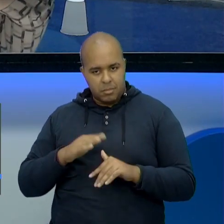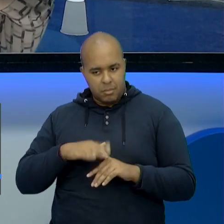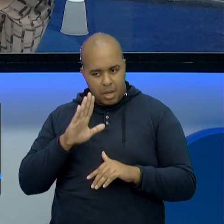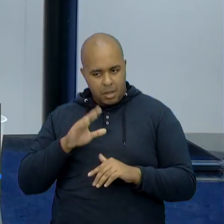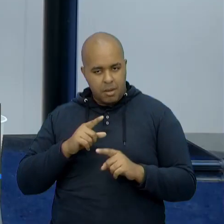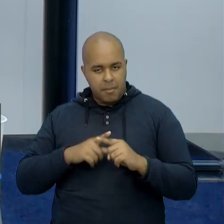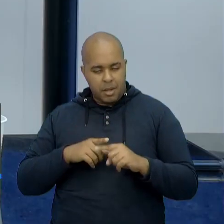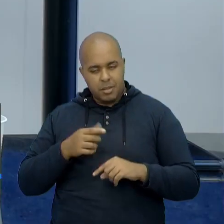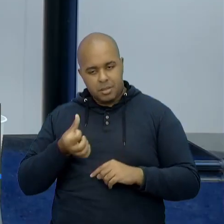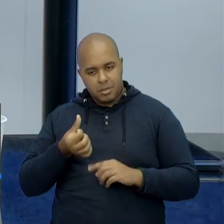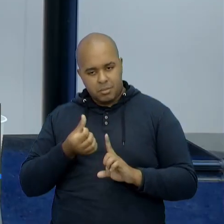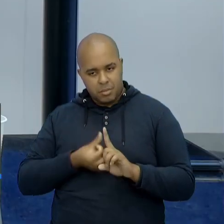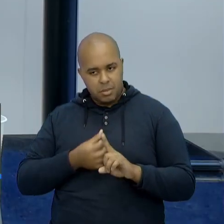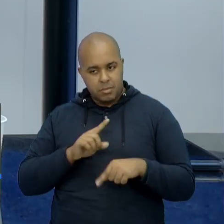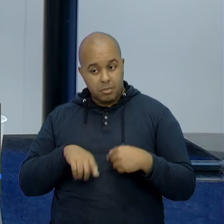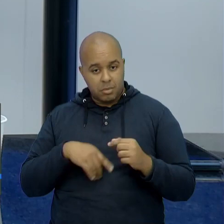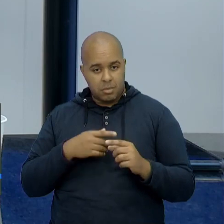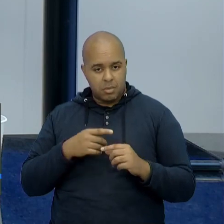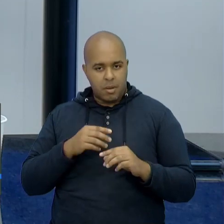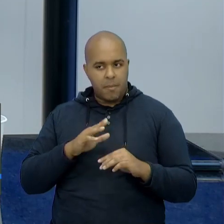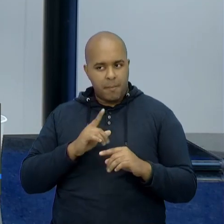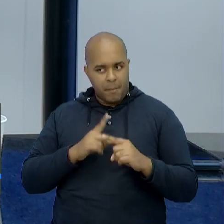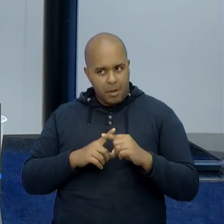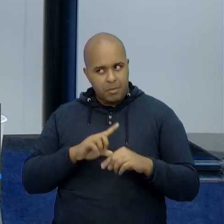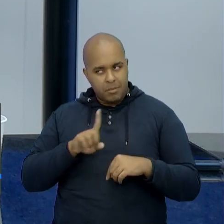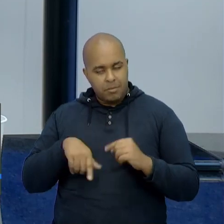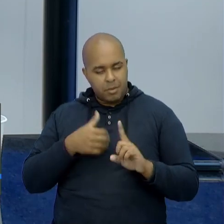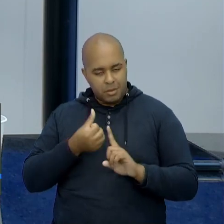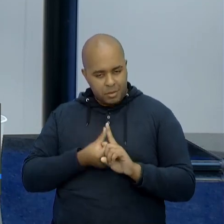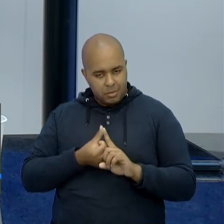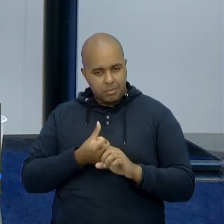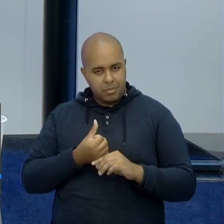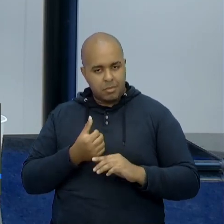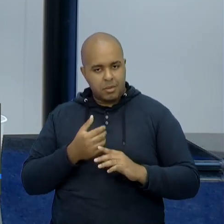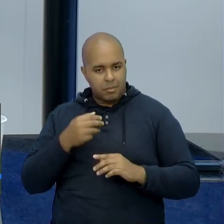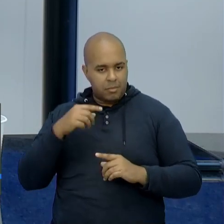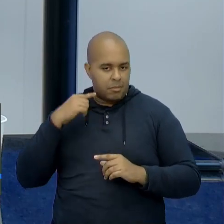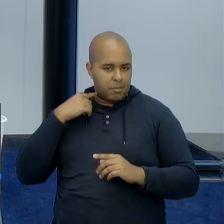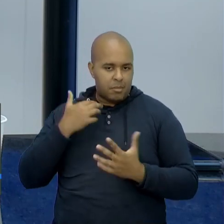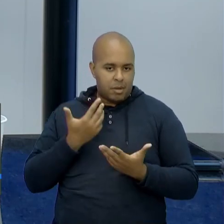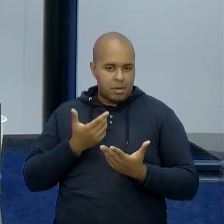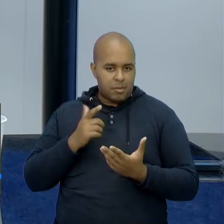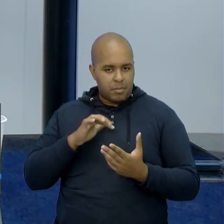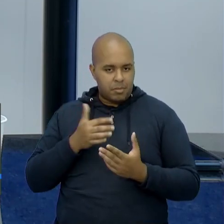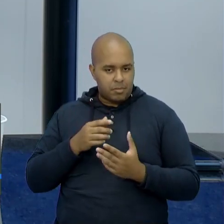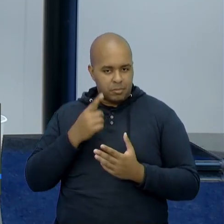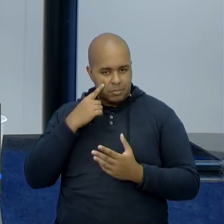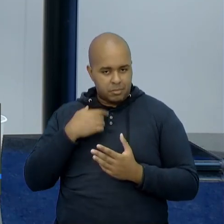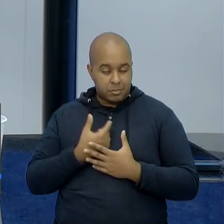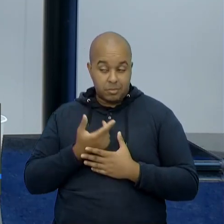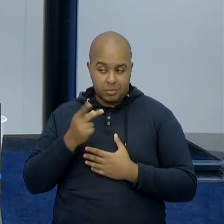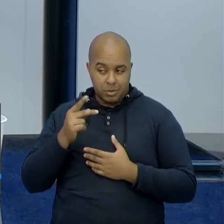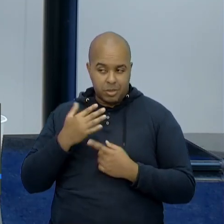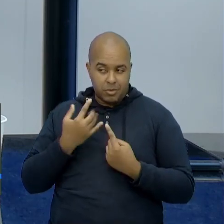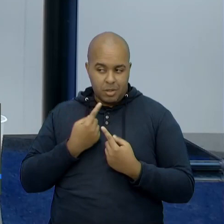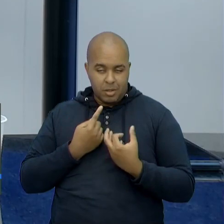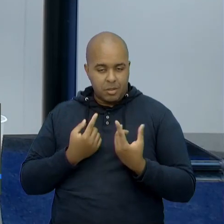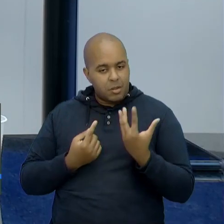6 meses. Depois de mais 6 meses, né? Vai dar em maio, vai dar no seu aniversário, Fabi.